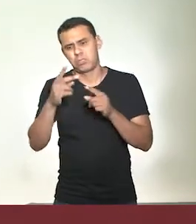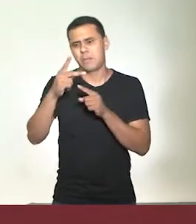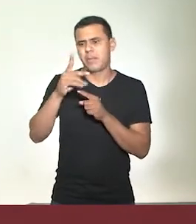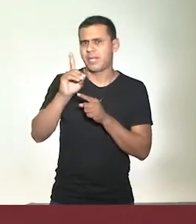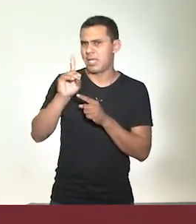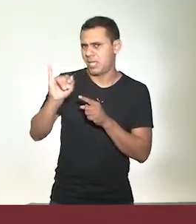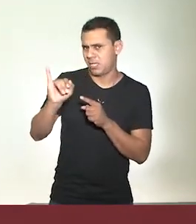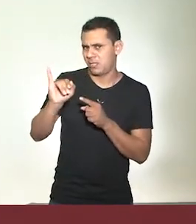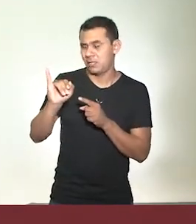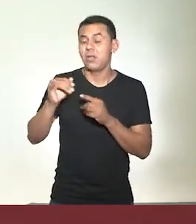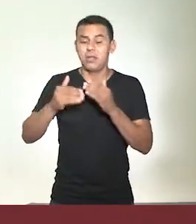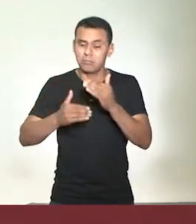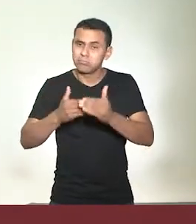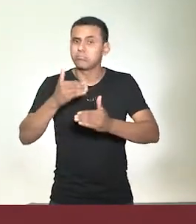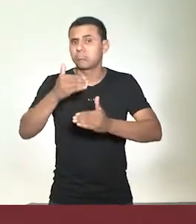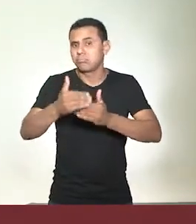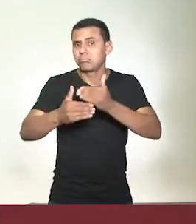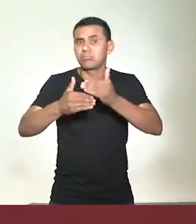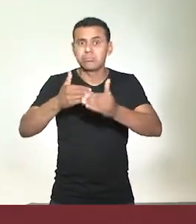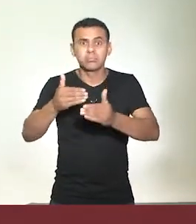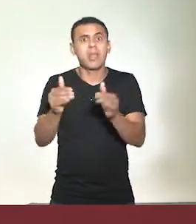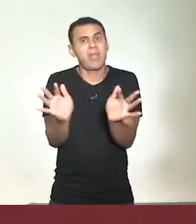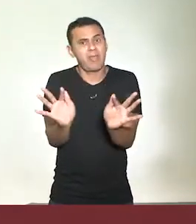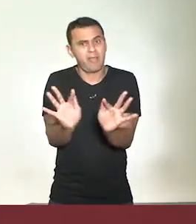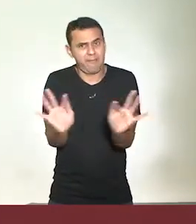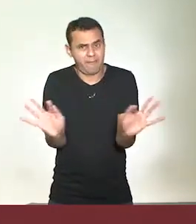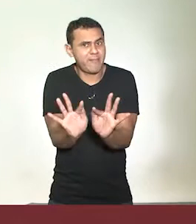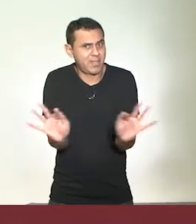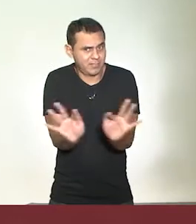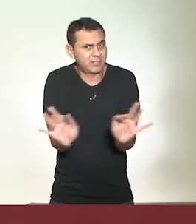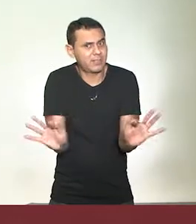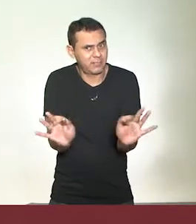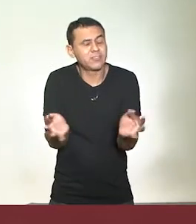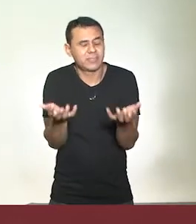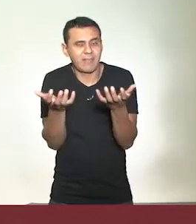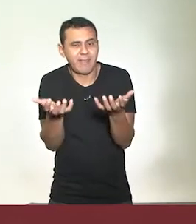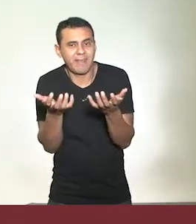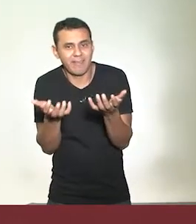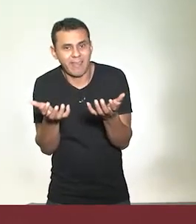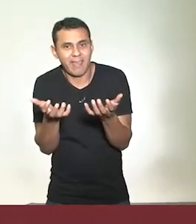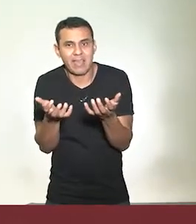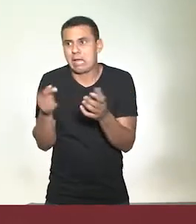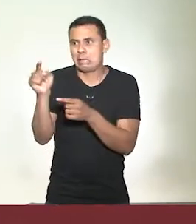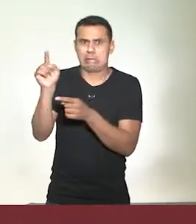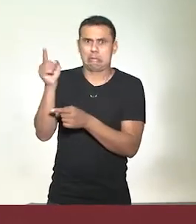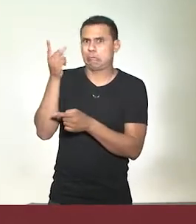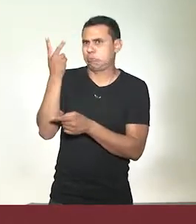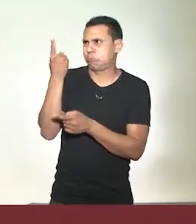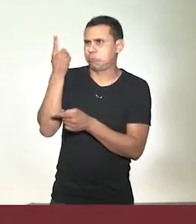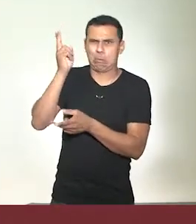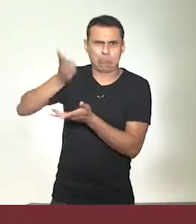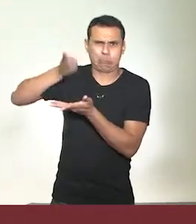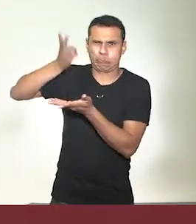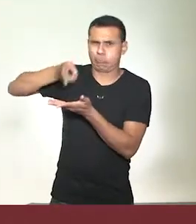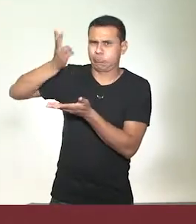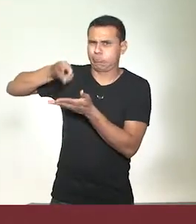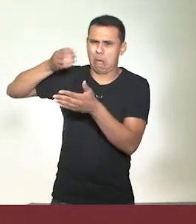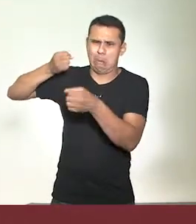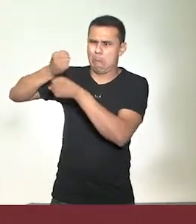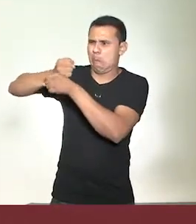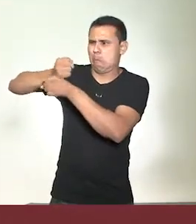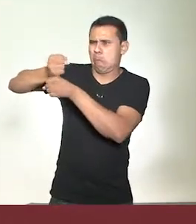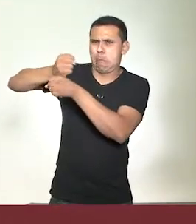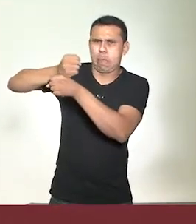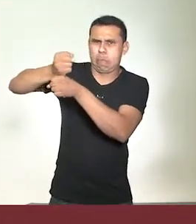continuidade do PDI né então é um processo mais flexível é isso que a intenção que a gente tá tentando e não apenas ficar